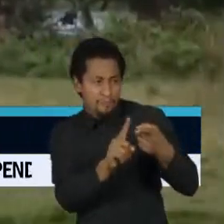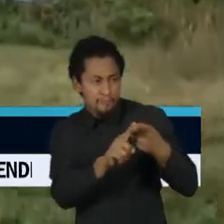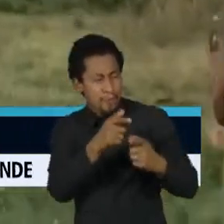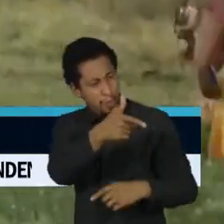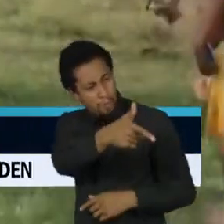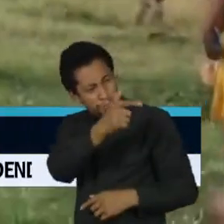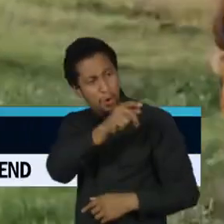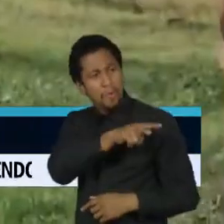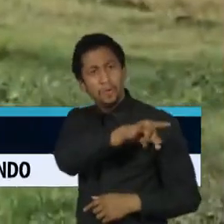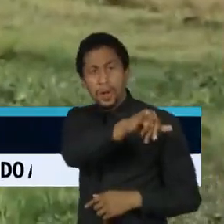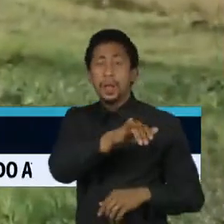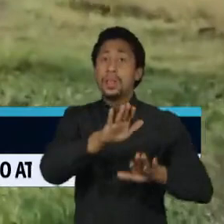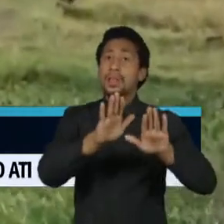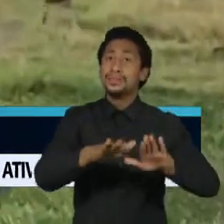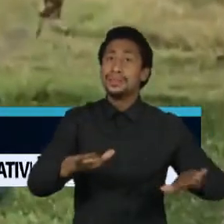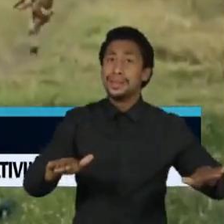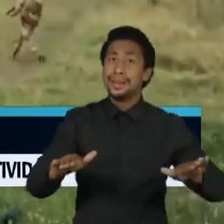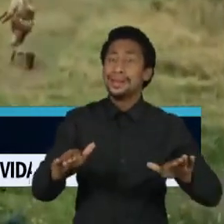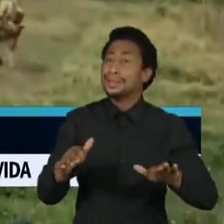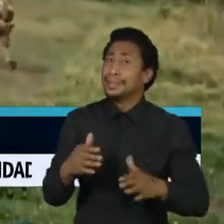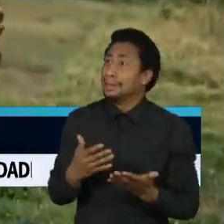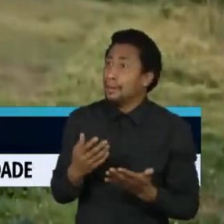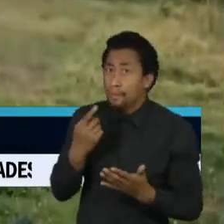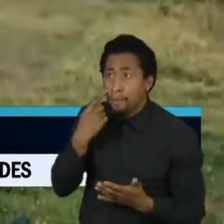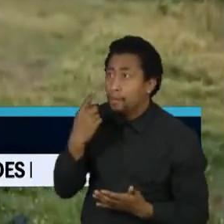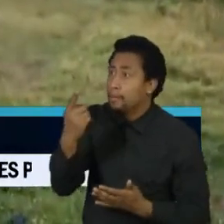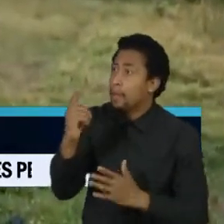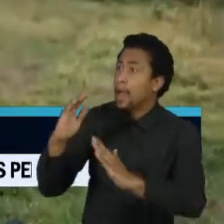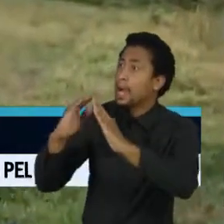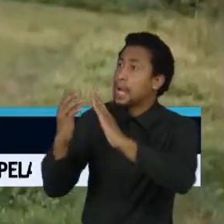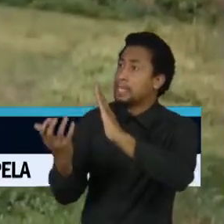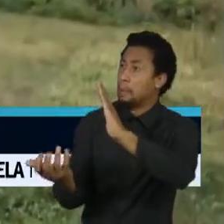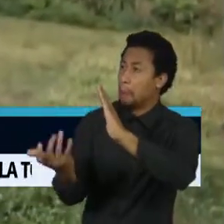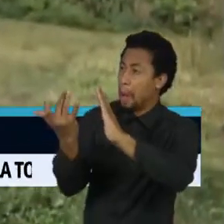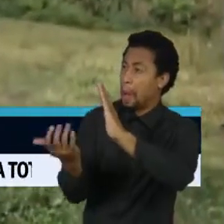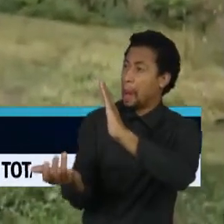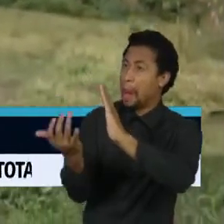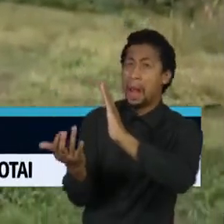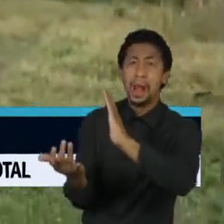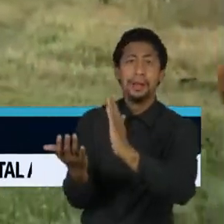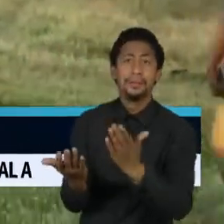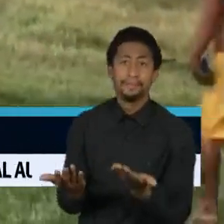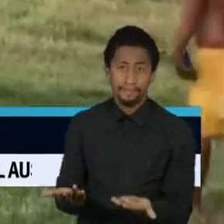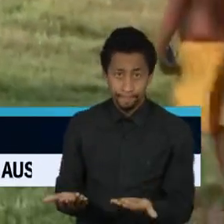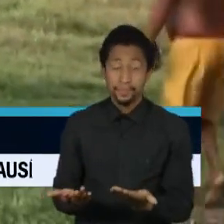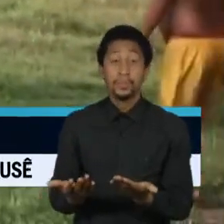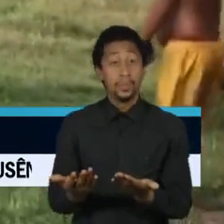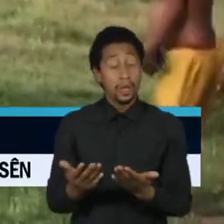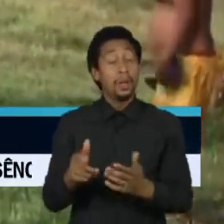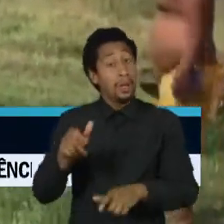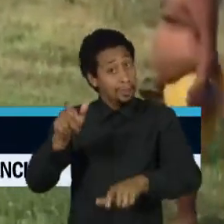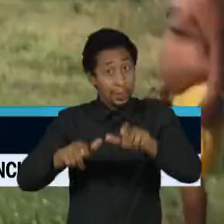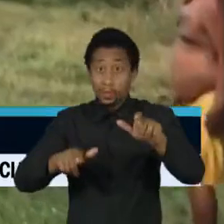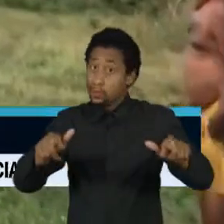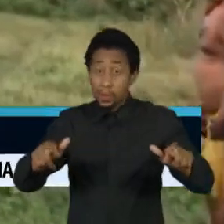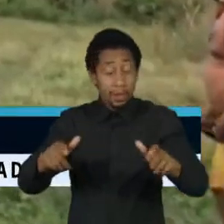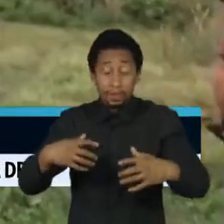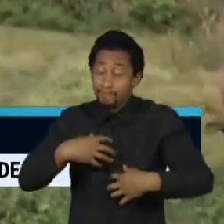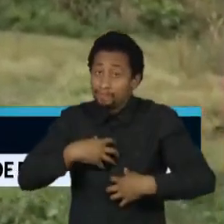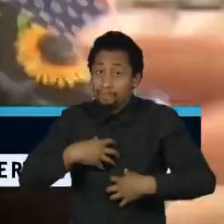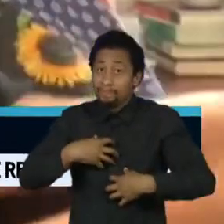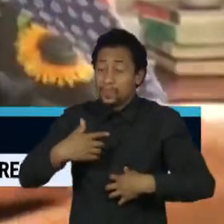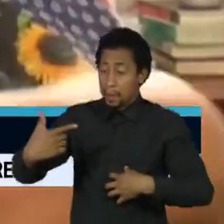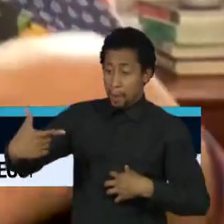suas casas pegando fogo, são as pessoas que são perfuradas a bala e que